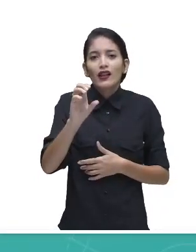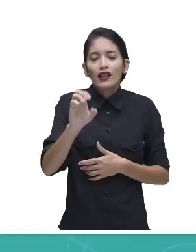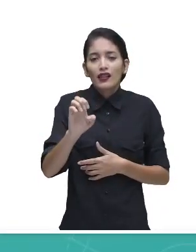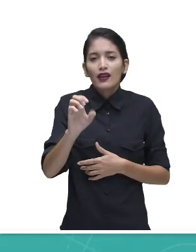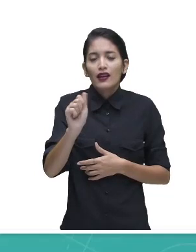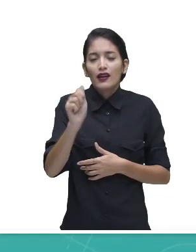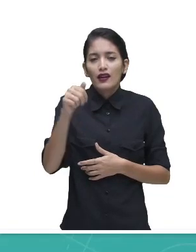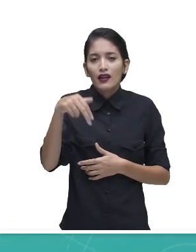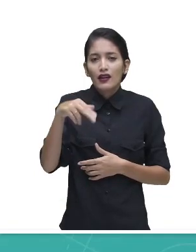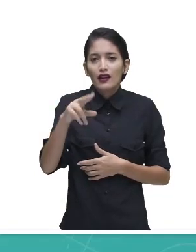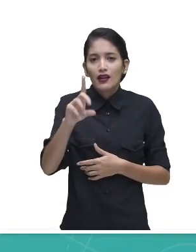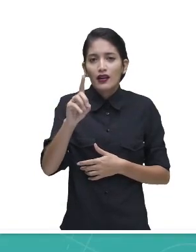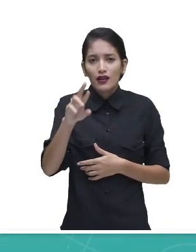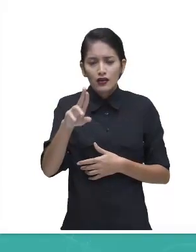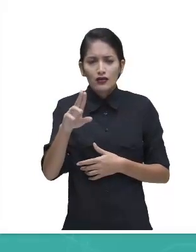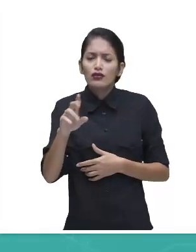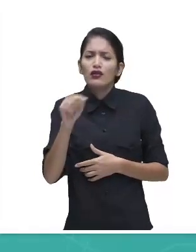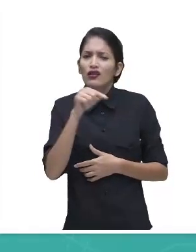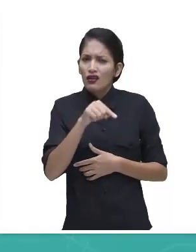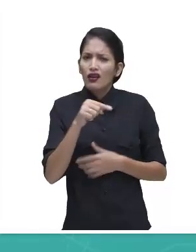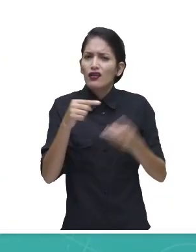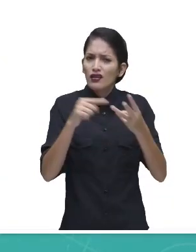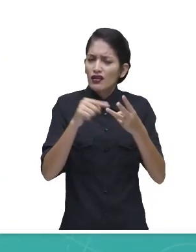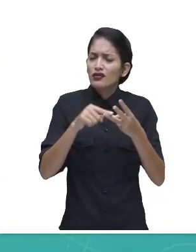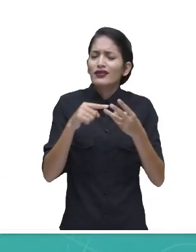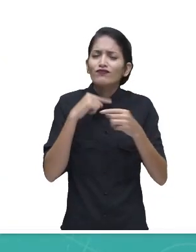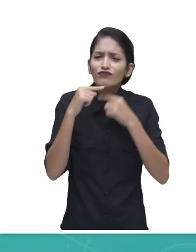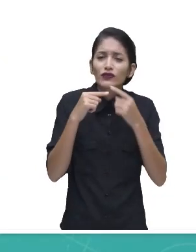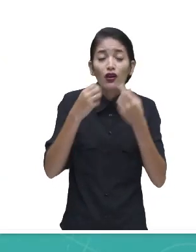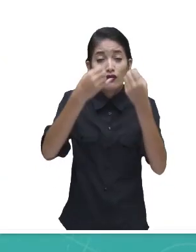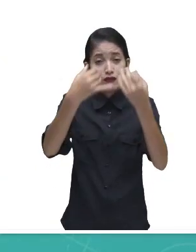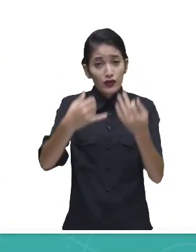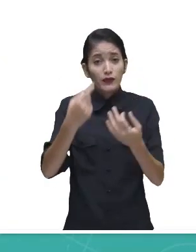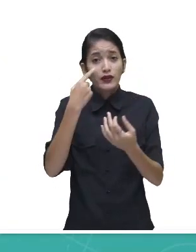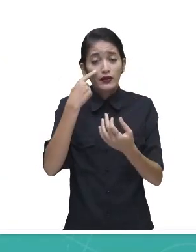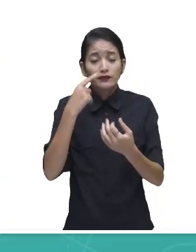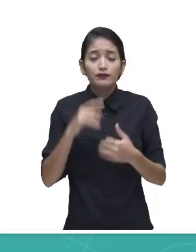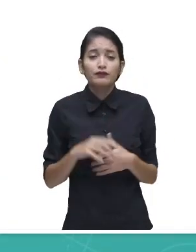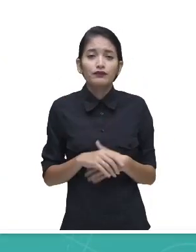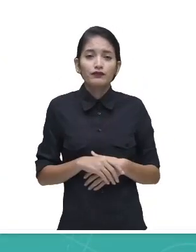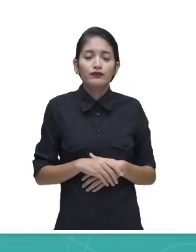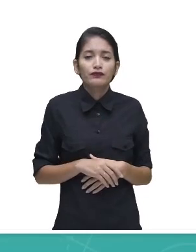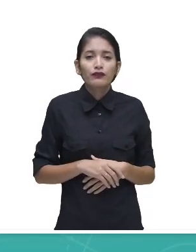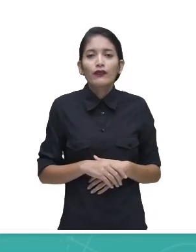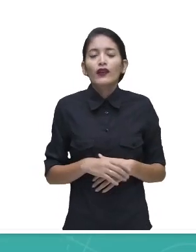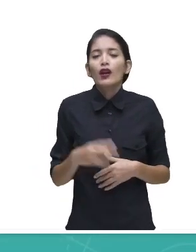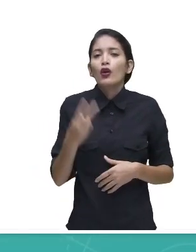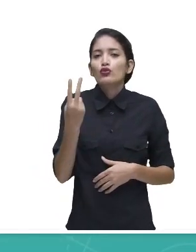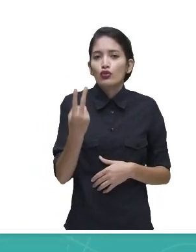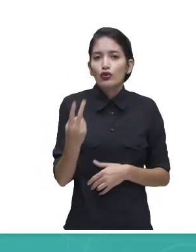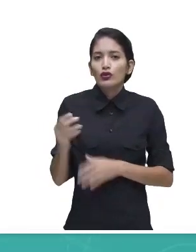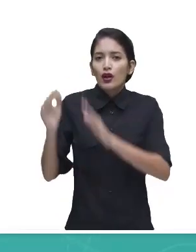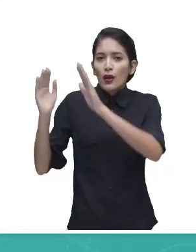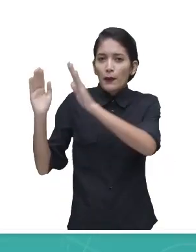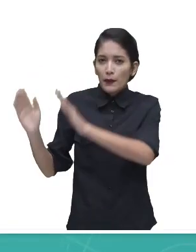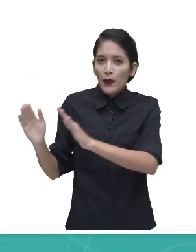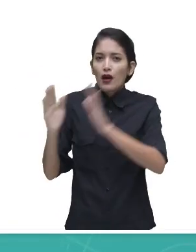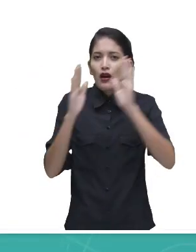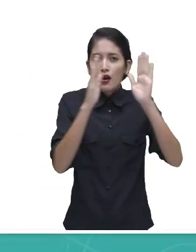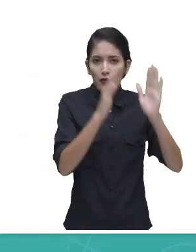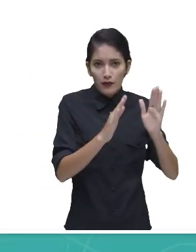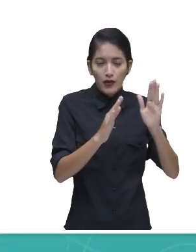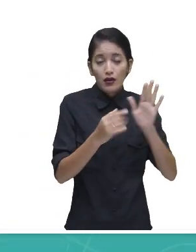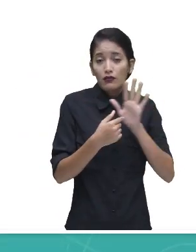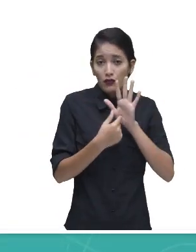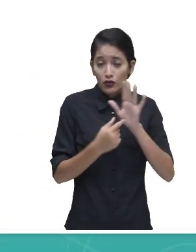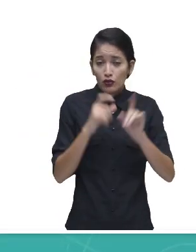essa questão que você está com dúvida, eu vou explicar agora direitinho para você, tá? Então, esses dois modelos que aparecem aí foram